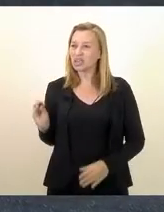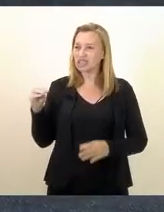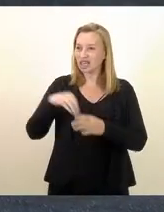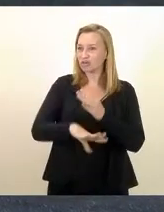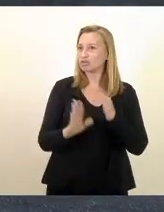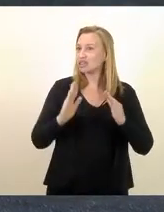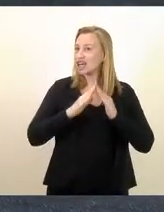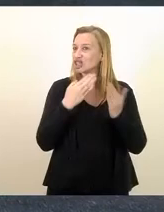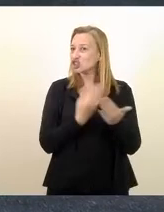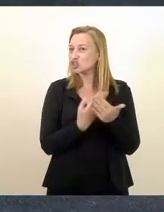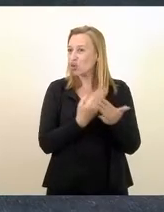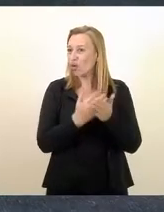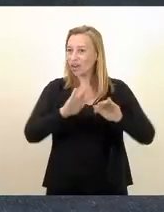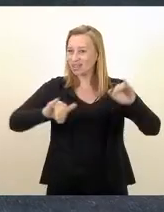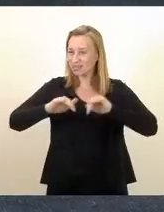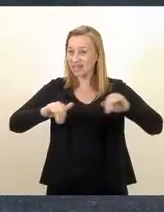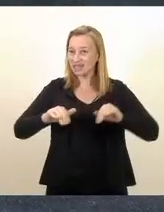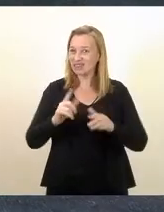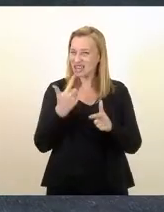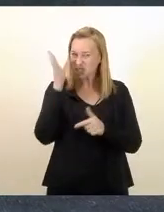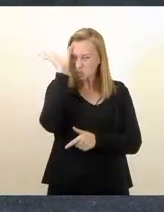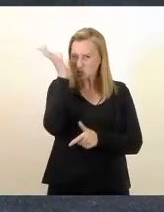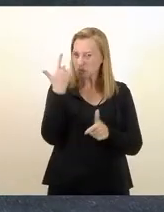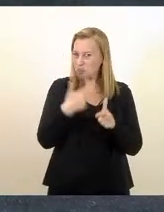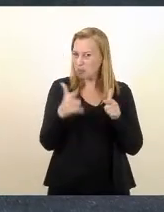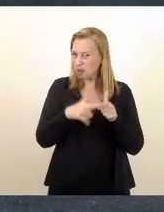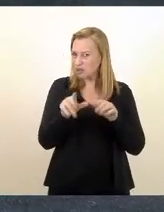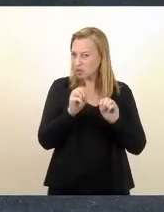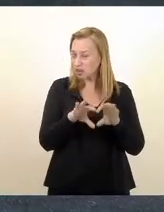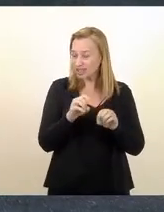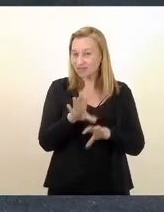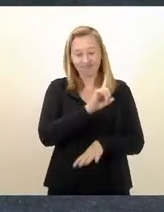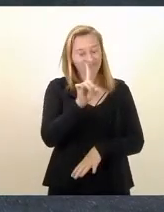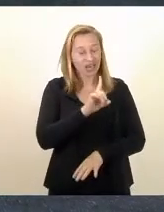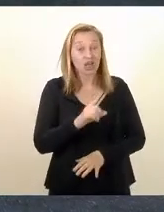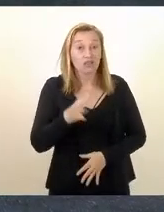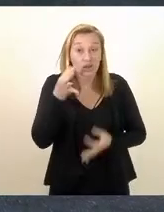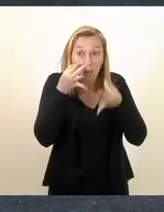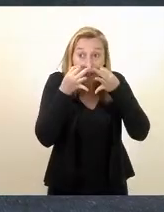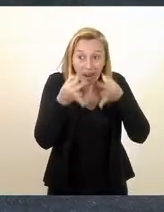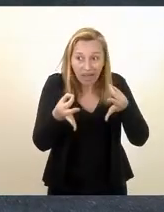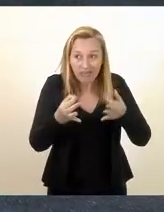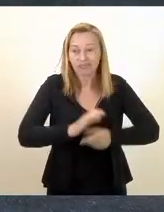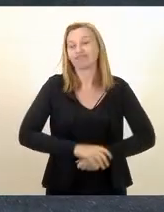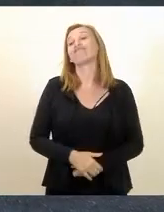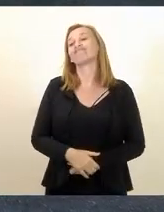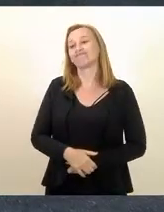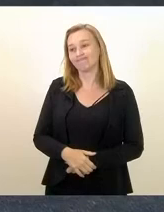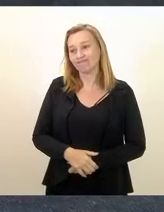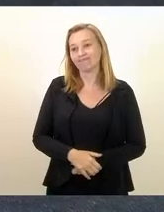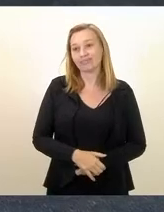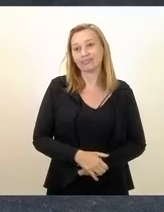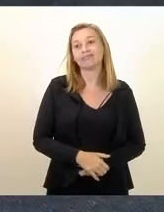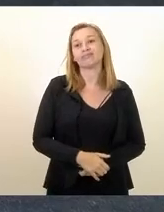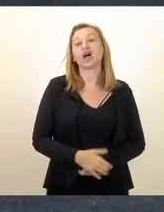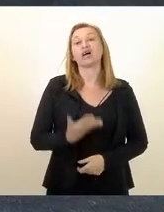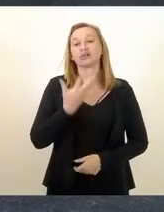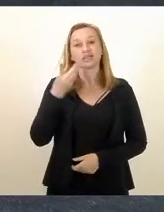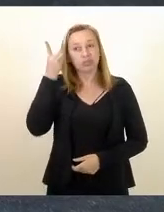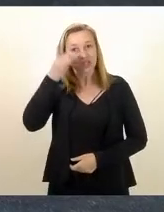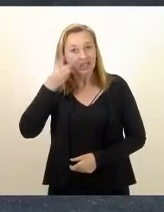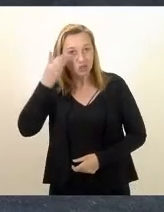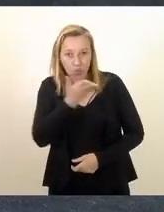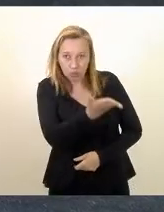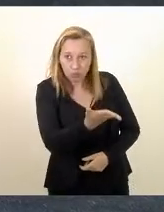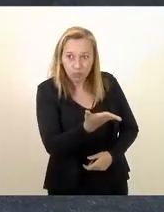escolas que nós vamos resolver o problema da educação então fica aqui esse alerta para o nobre deputado